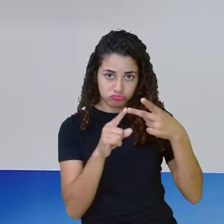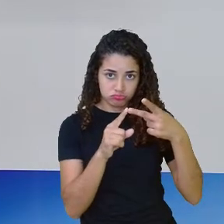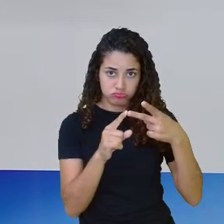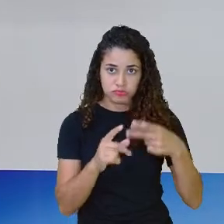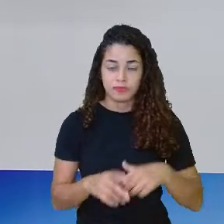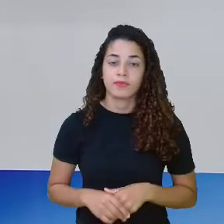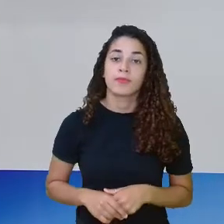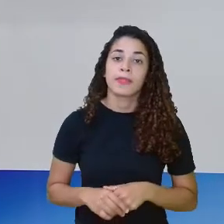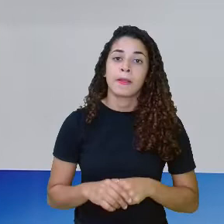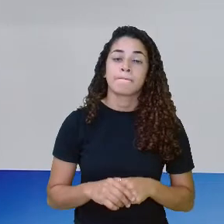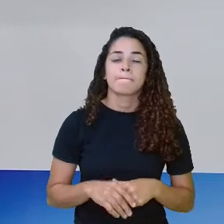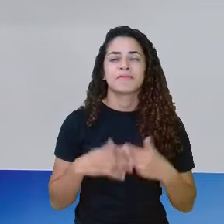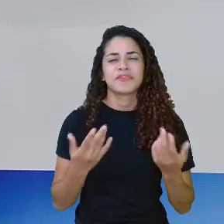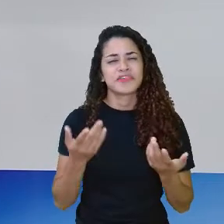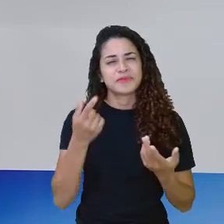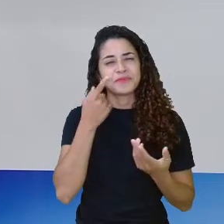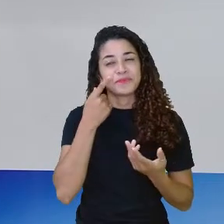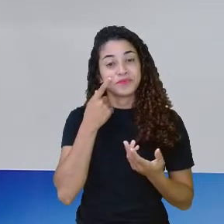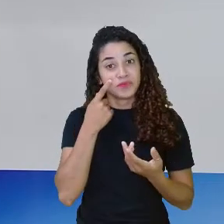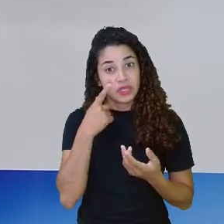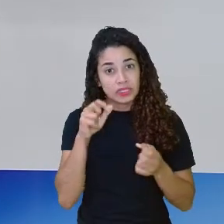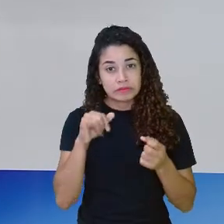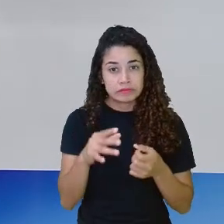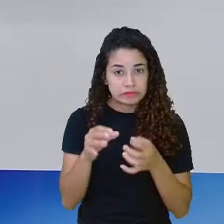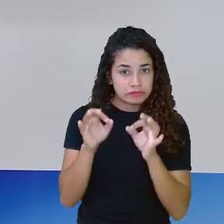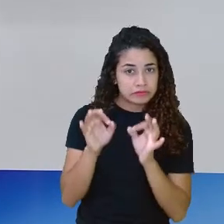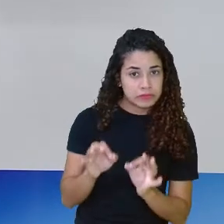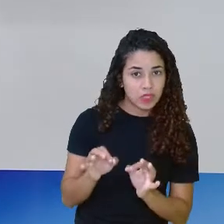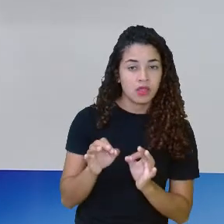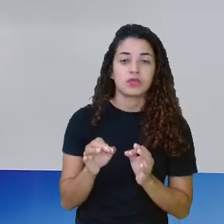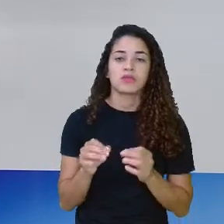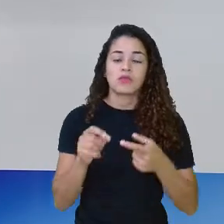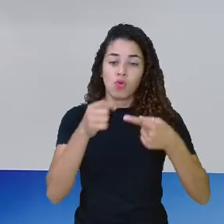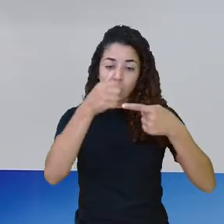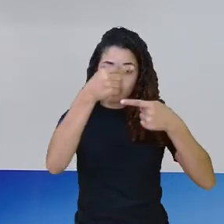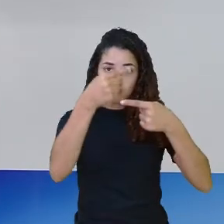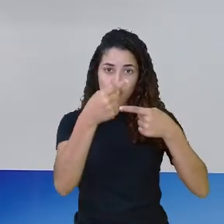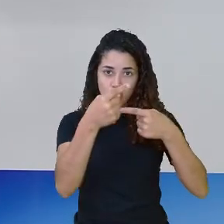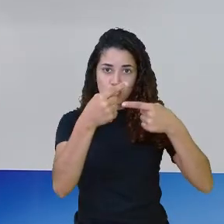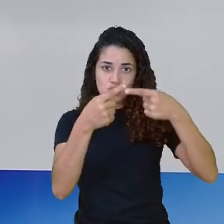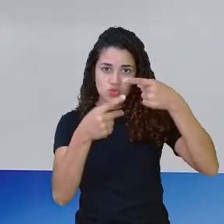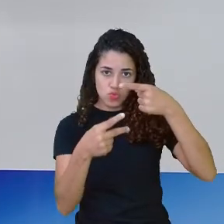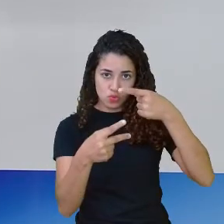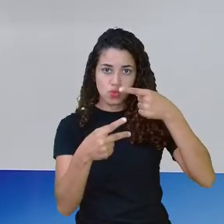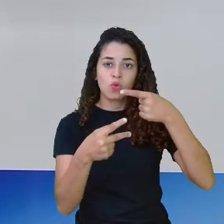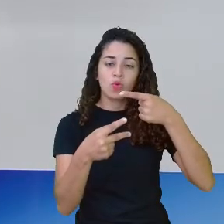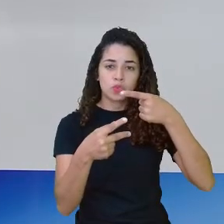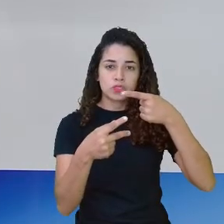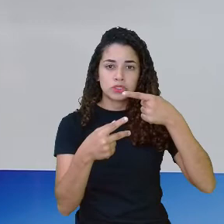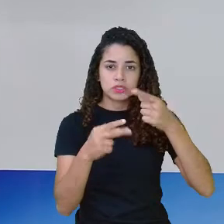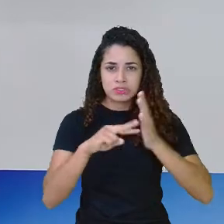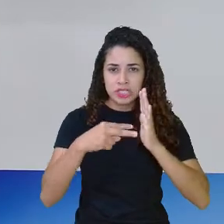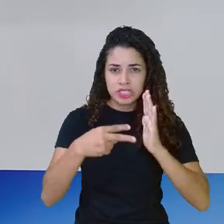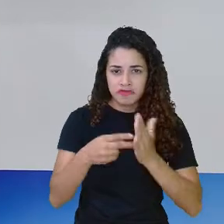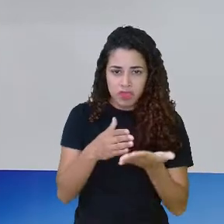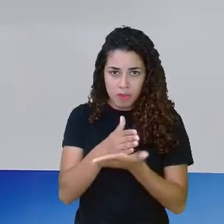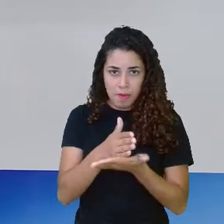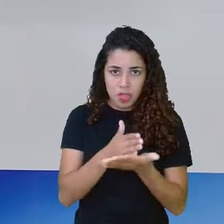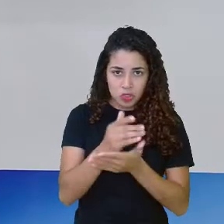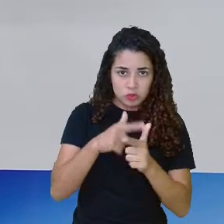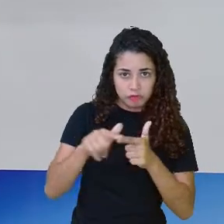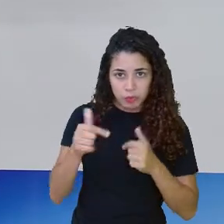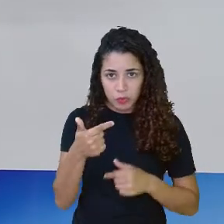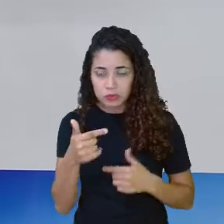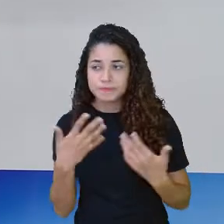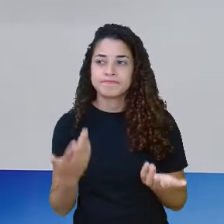se essa representação que está o número 1 em cima e o 2 embaixo significa a metade. Olha